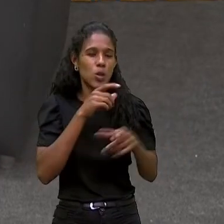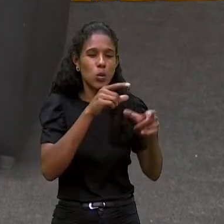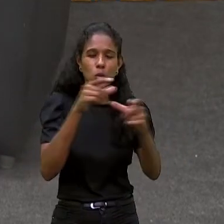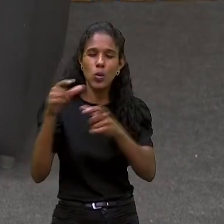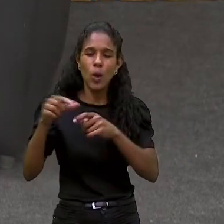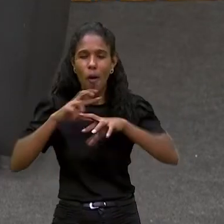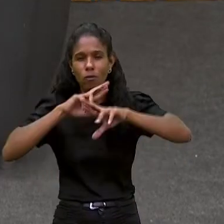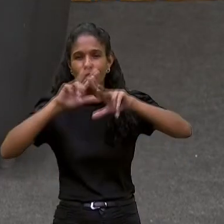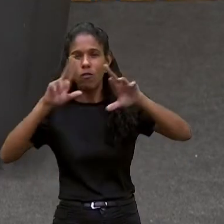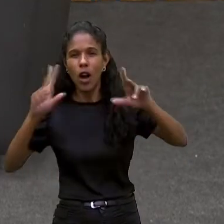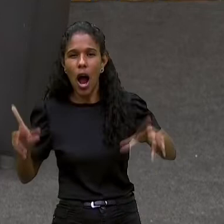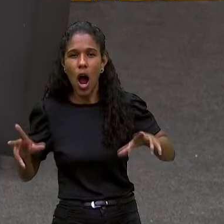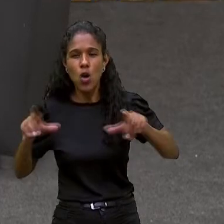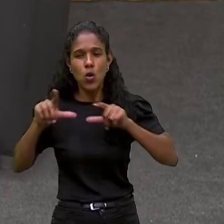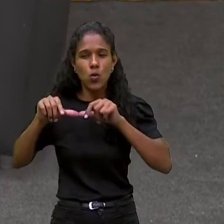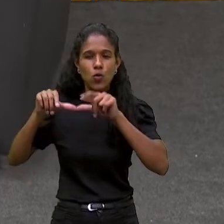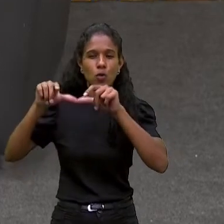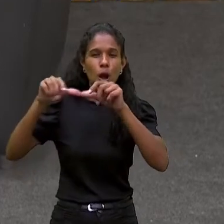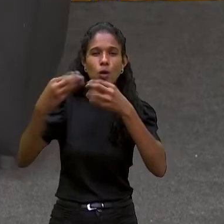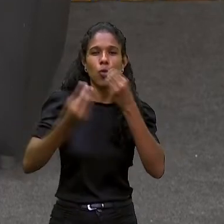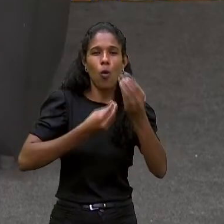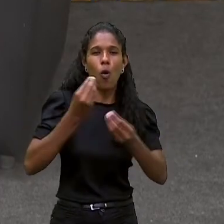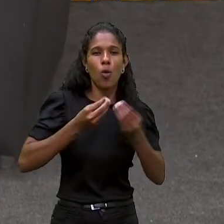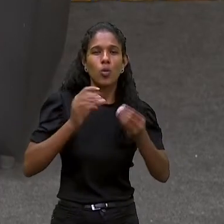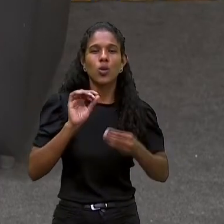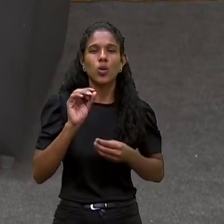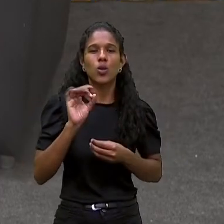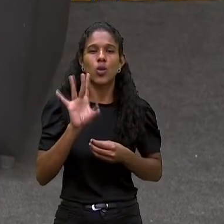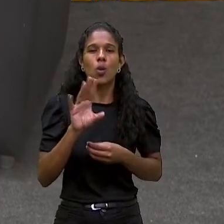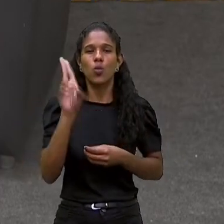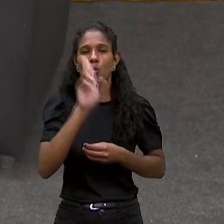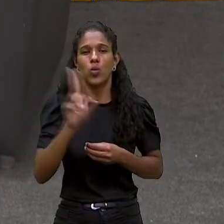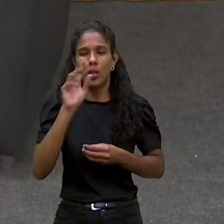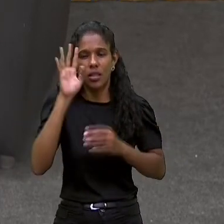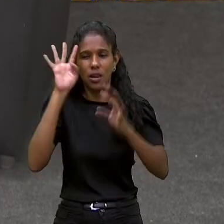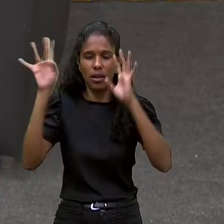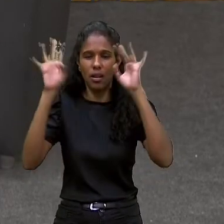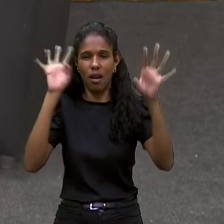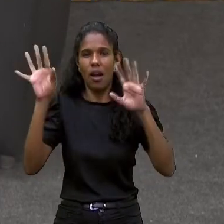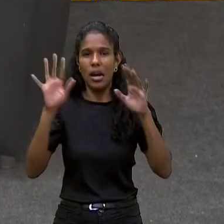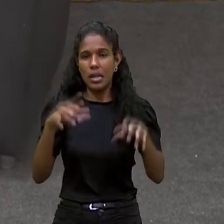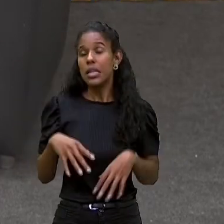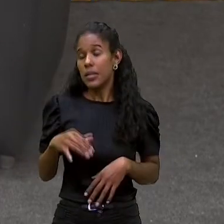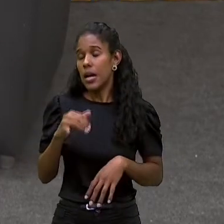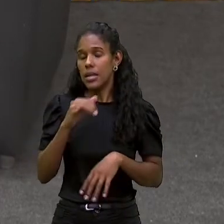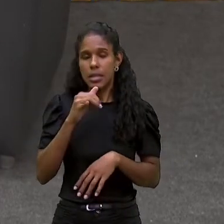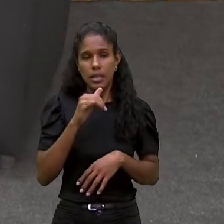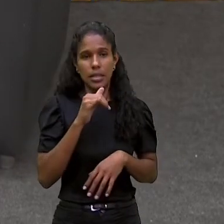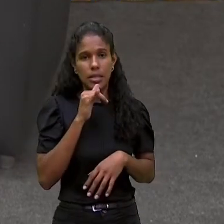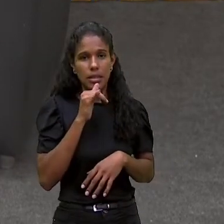Tem um trabalho do professor Pia, ele infelizmente faleceu, eu estive com ele